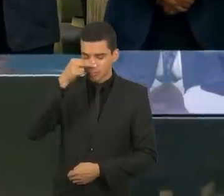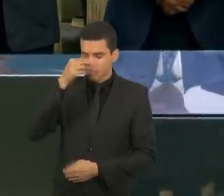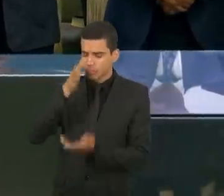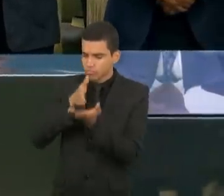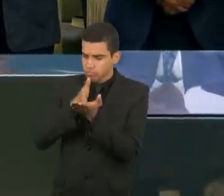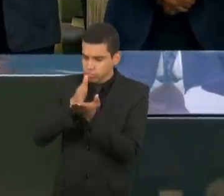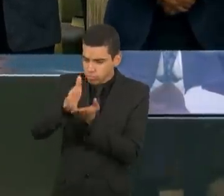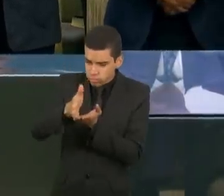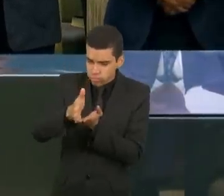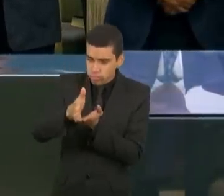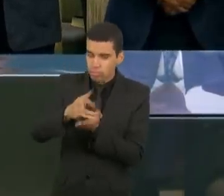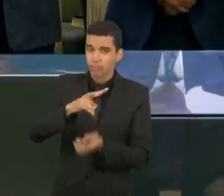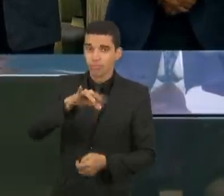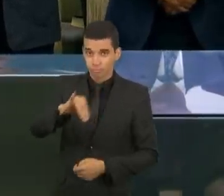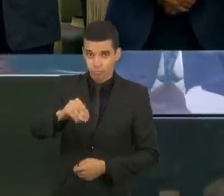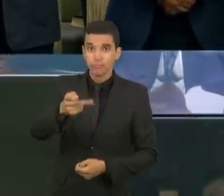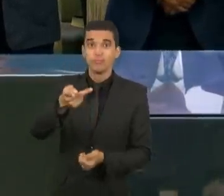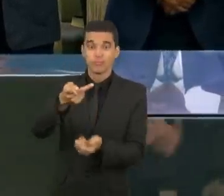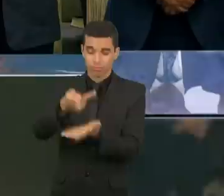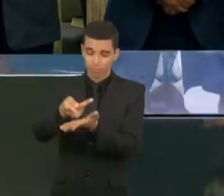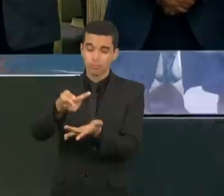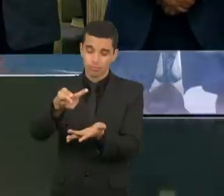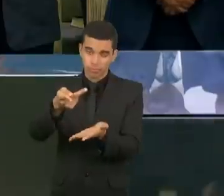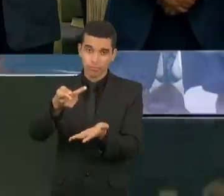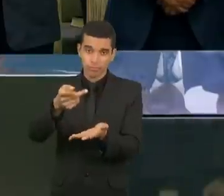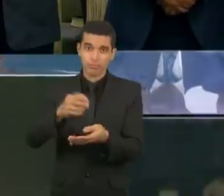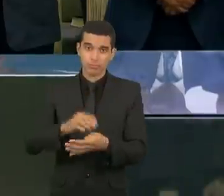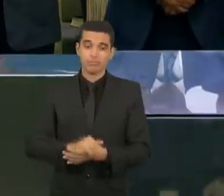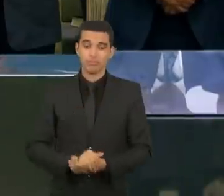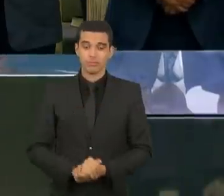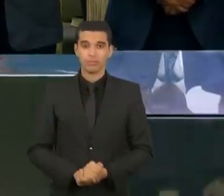Onipotente, vai acontecer.